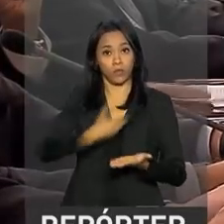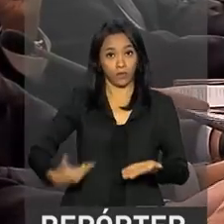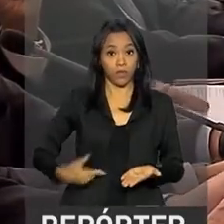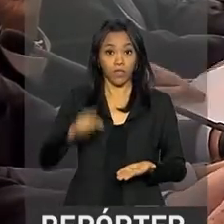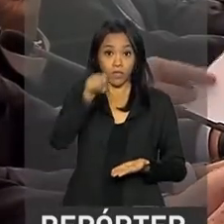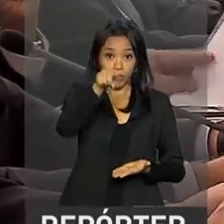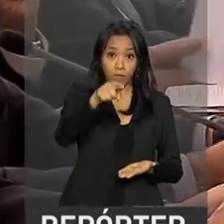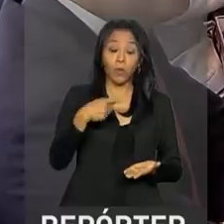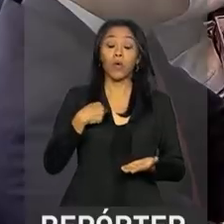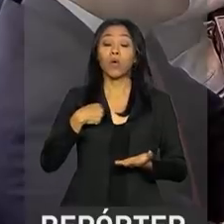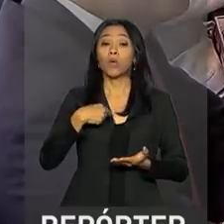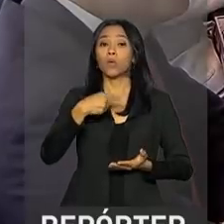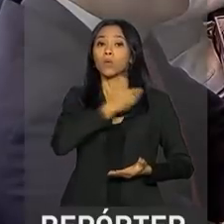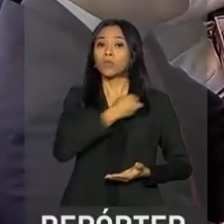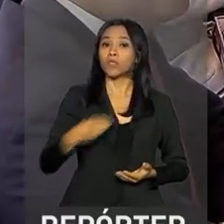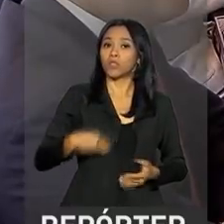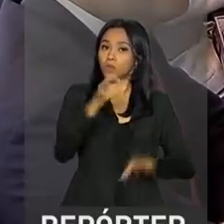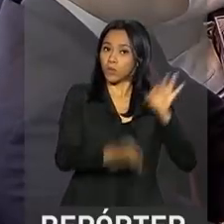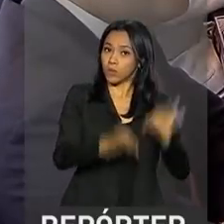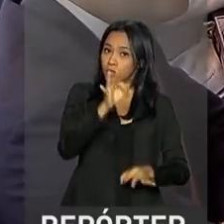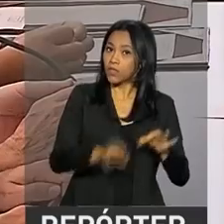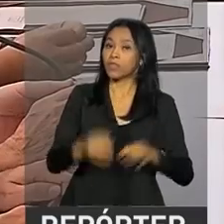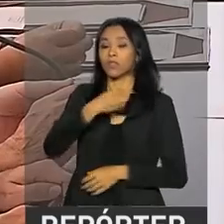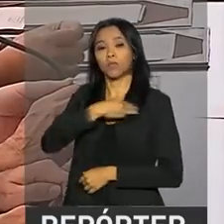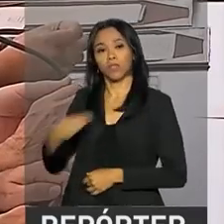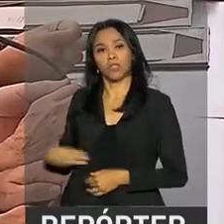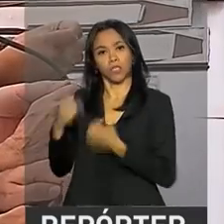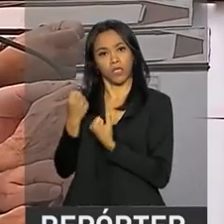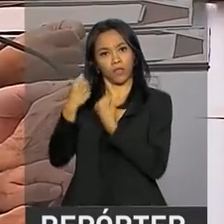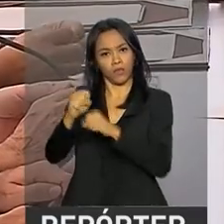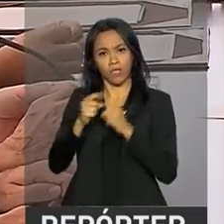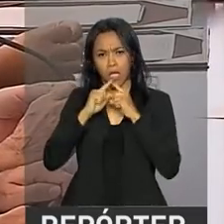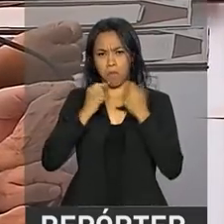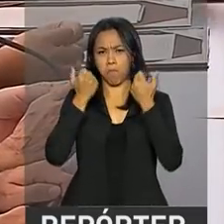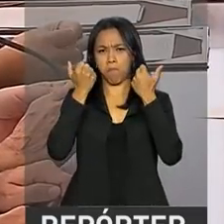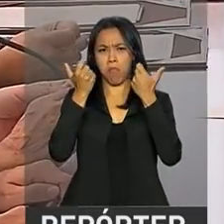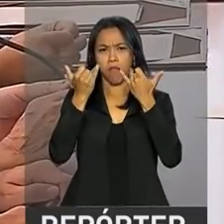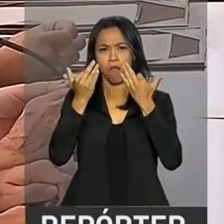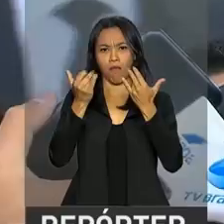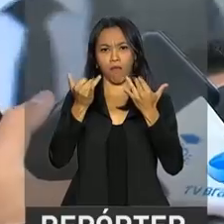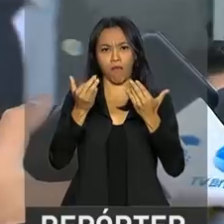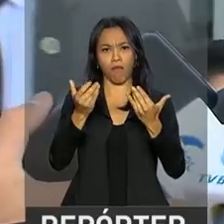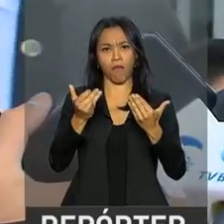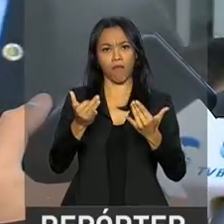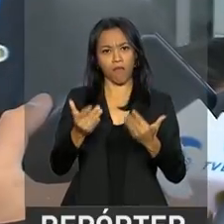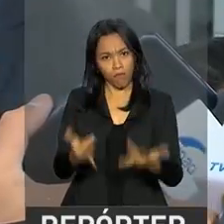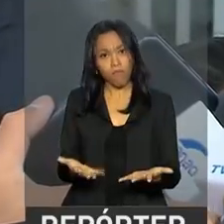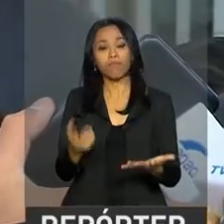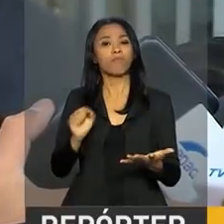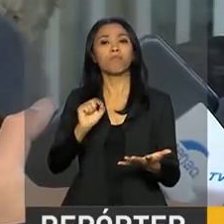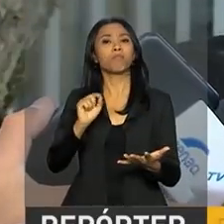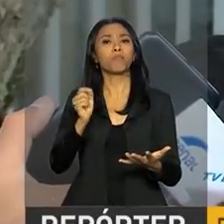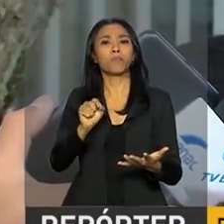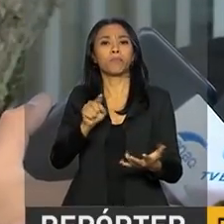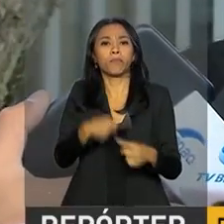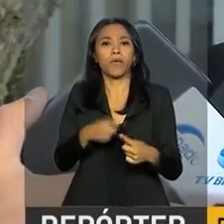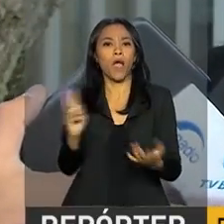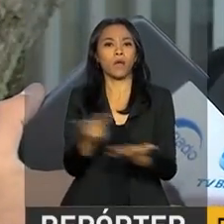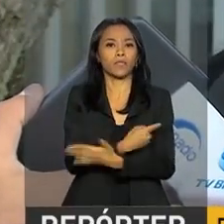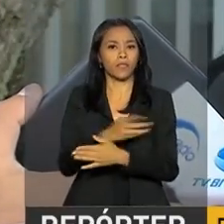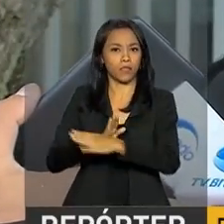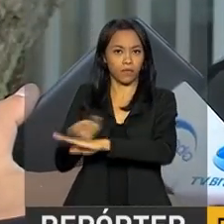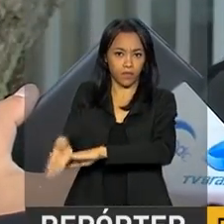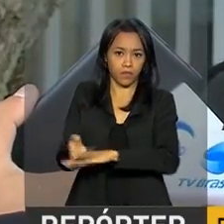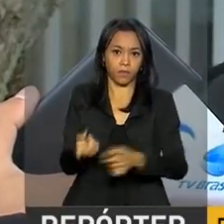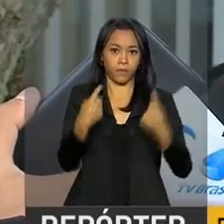e da defesa apresentaram os argumentos que justificaram a intervenção 43 por cento das